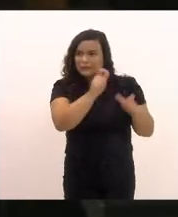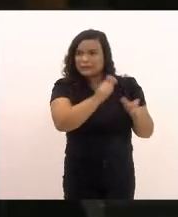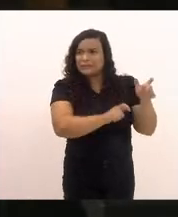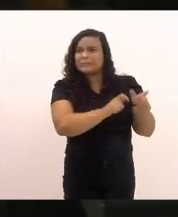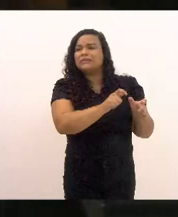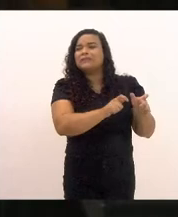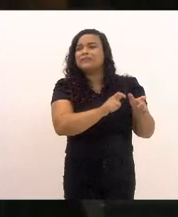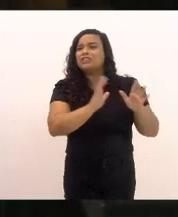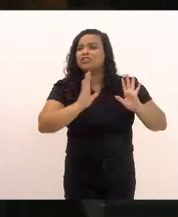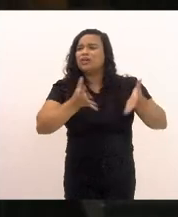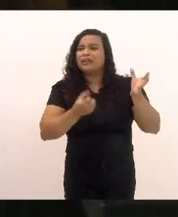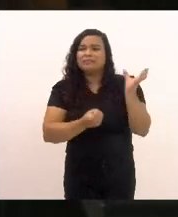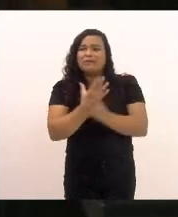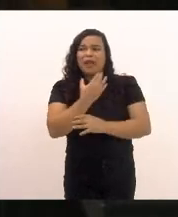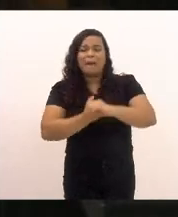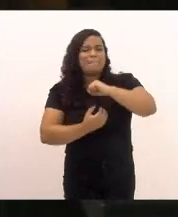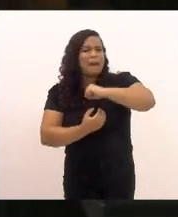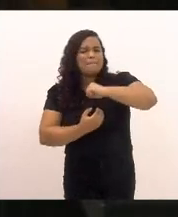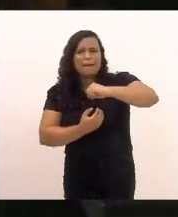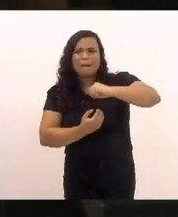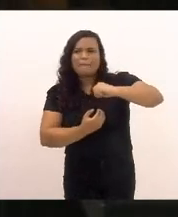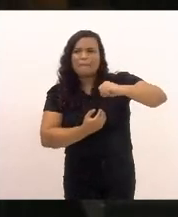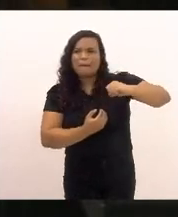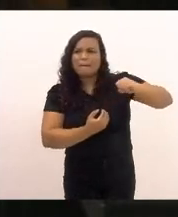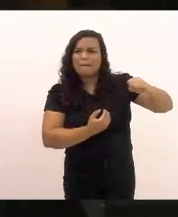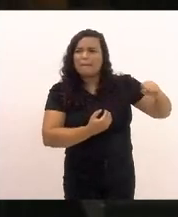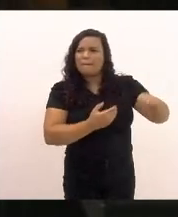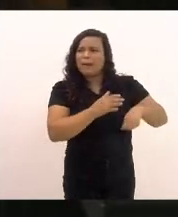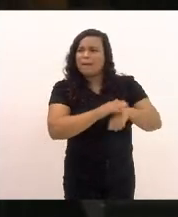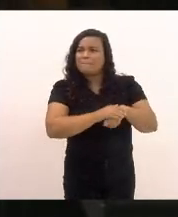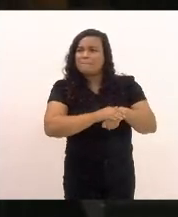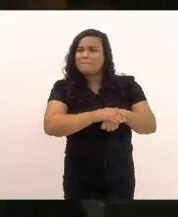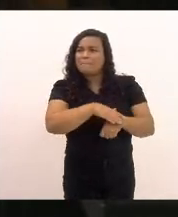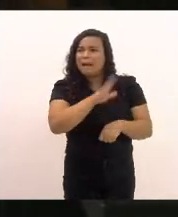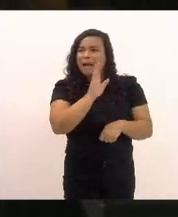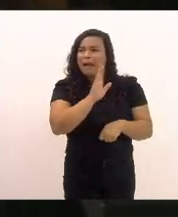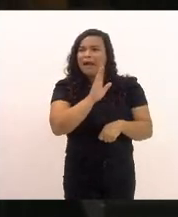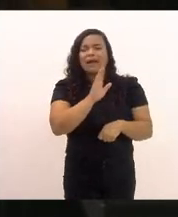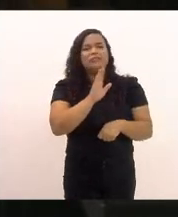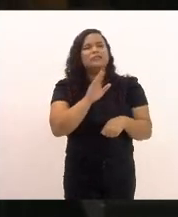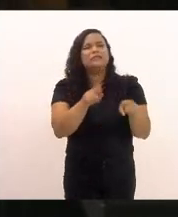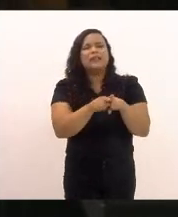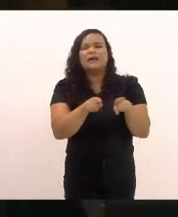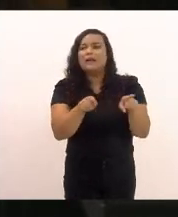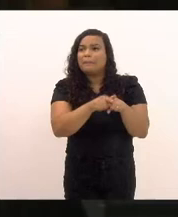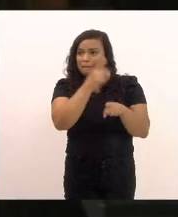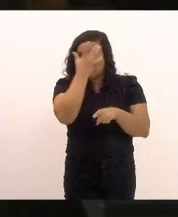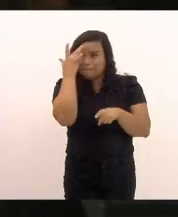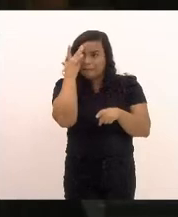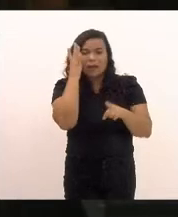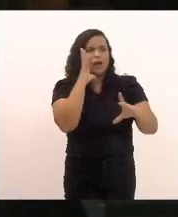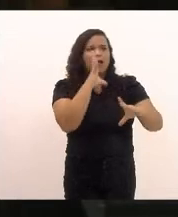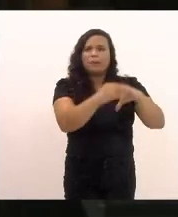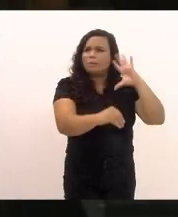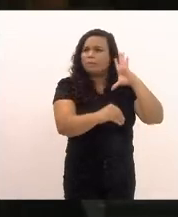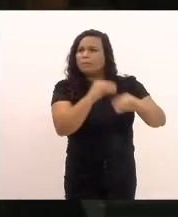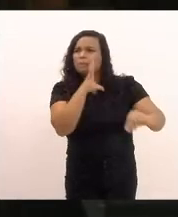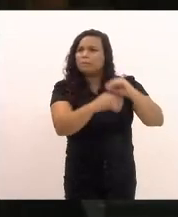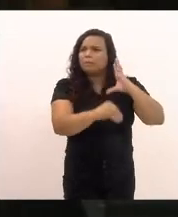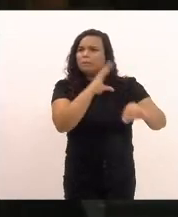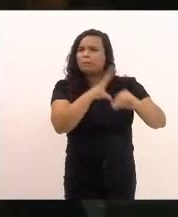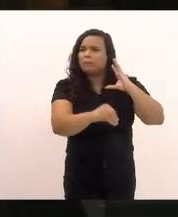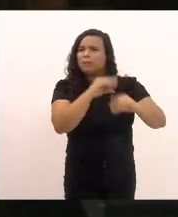produzido mais de 1 milhão de refugiados, que tenha